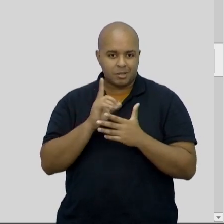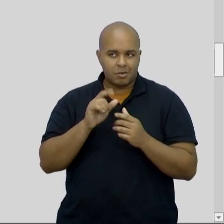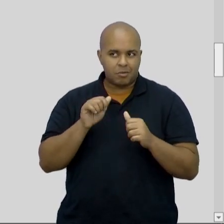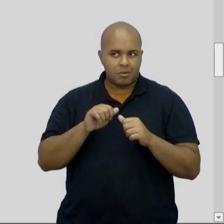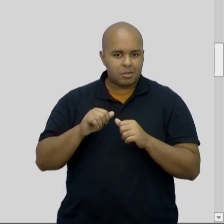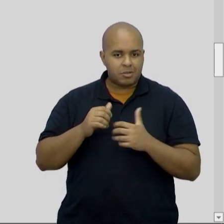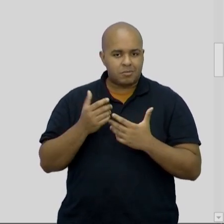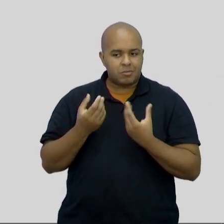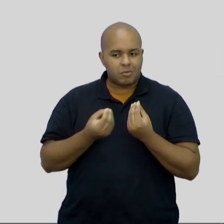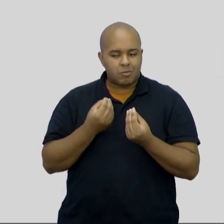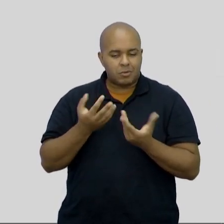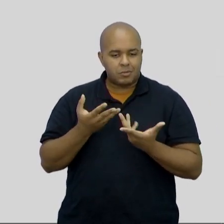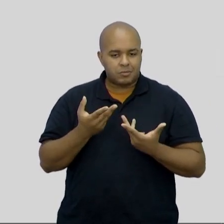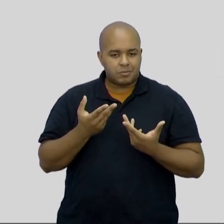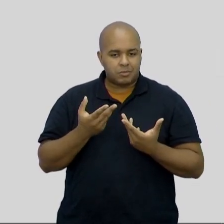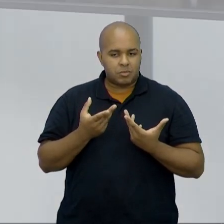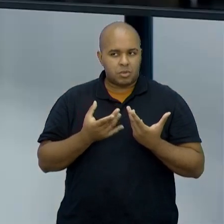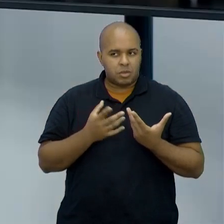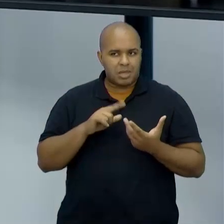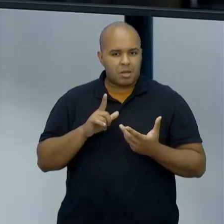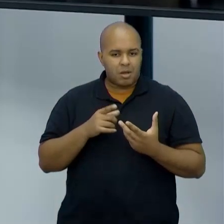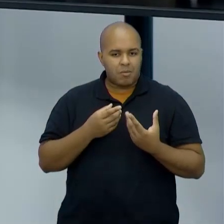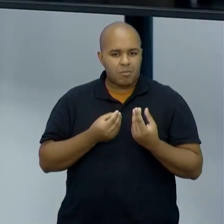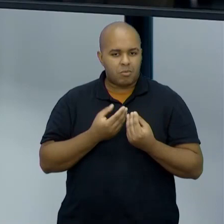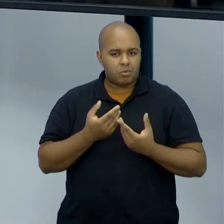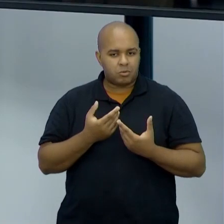foram em essência tão,